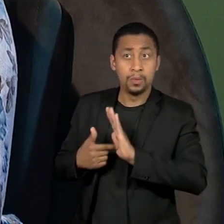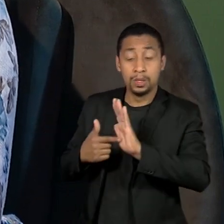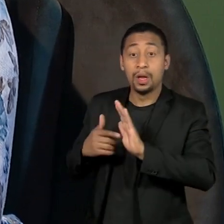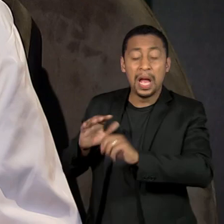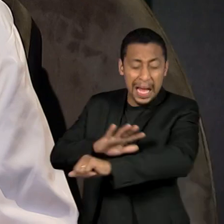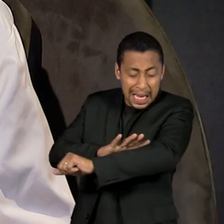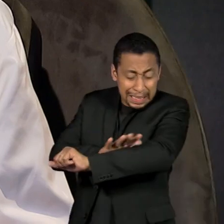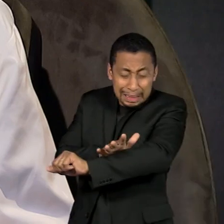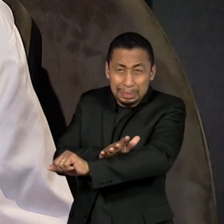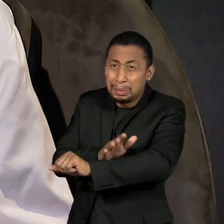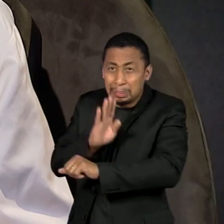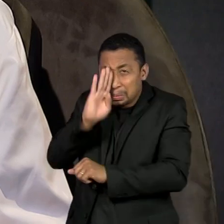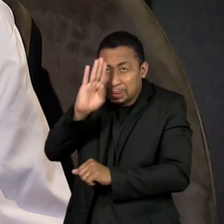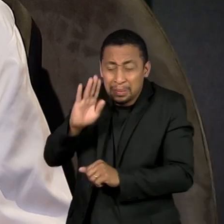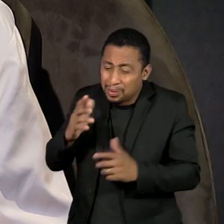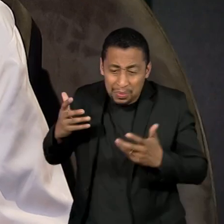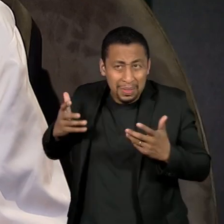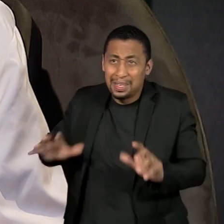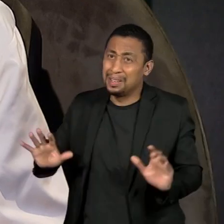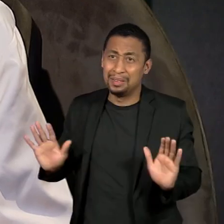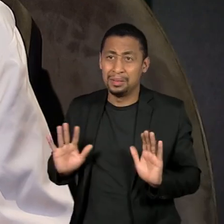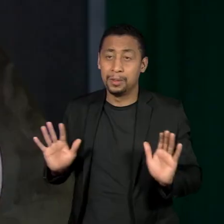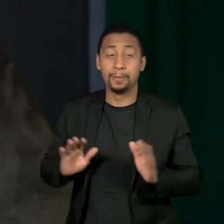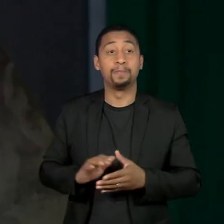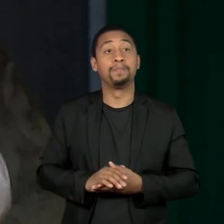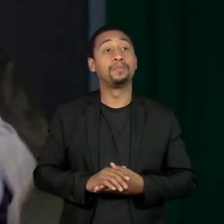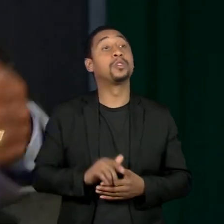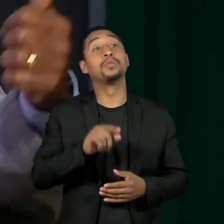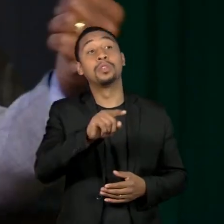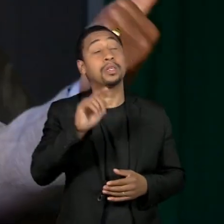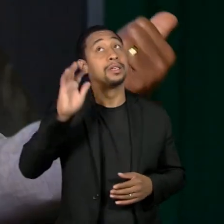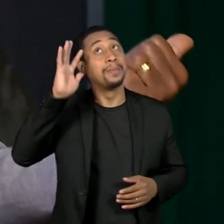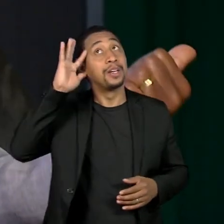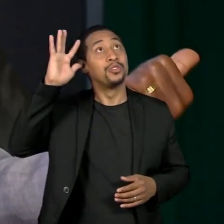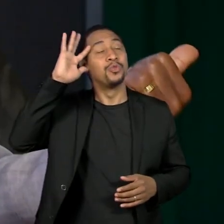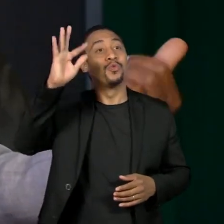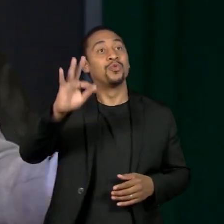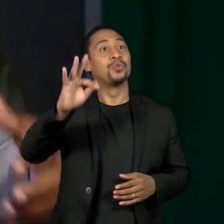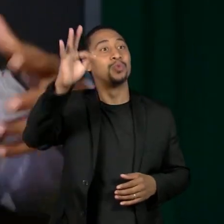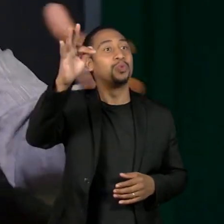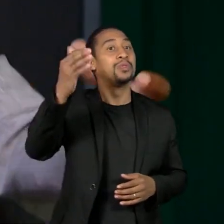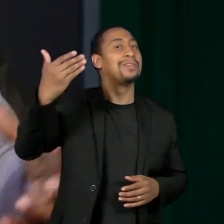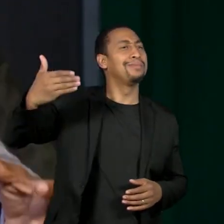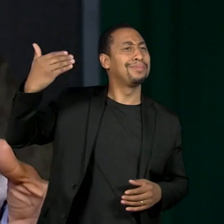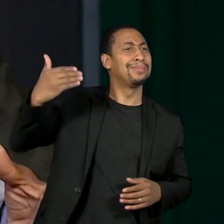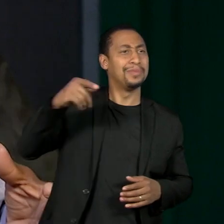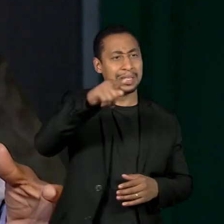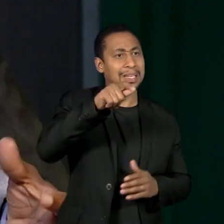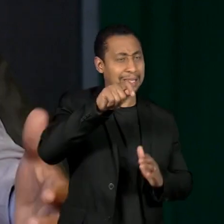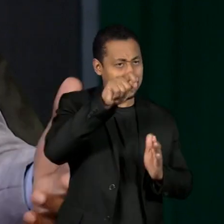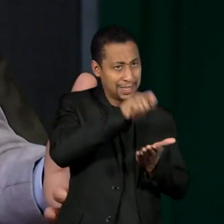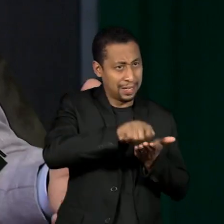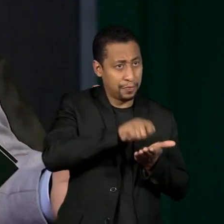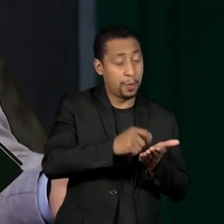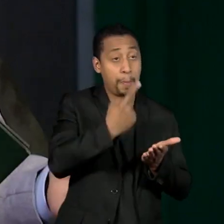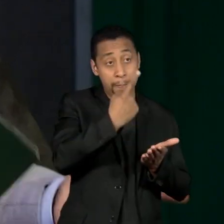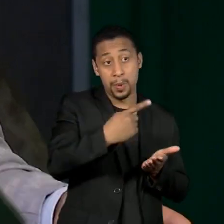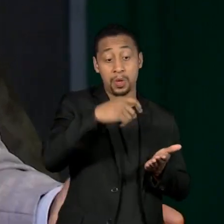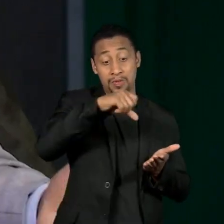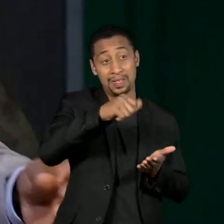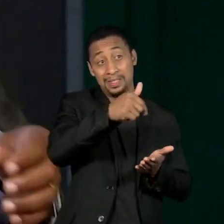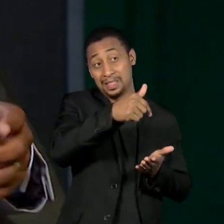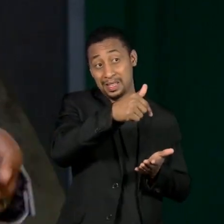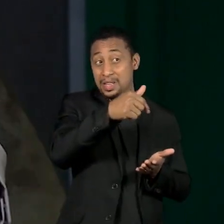minhas histórias. Agora, Cuti, você já antecipou esse futuro lá em 78, né? Quando você primeiramente criou os